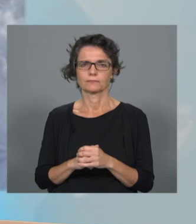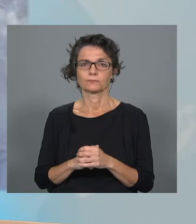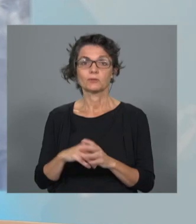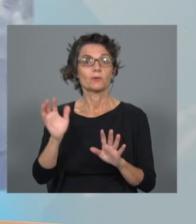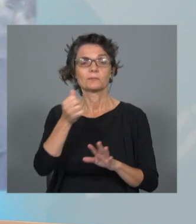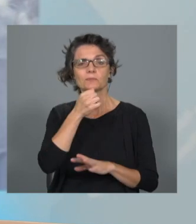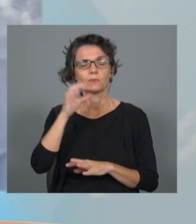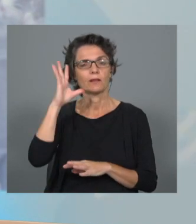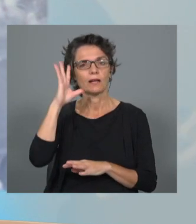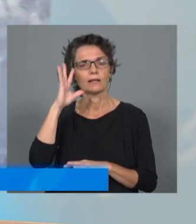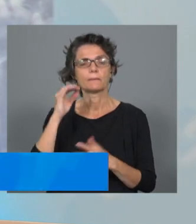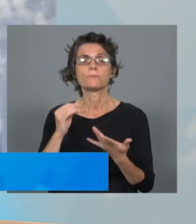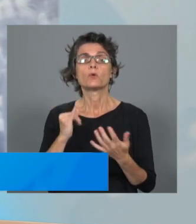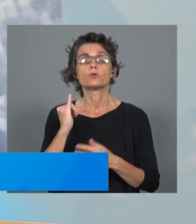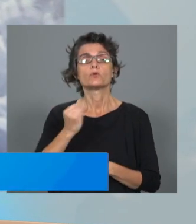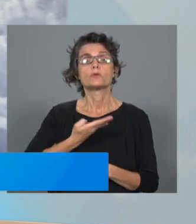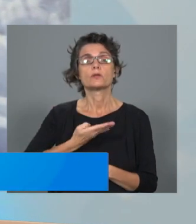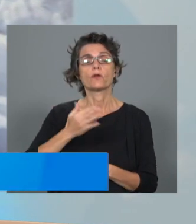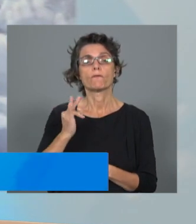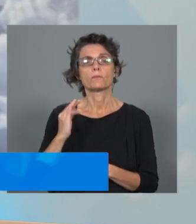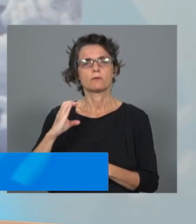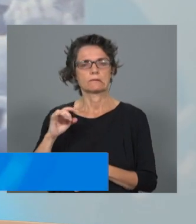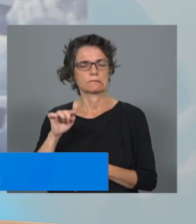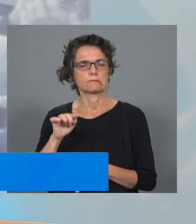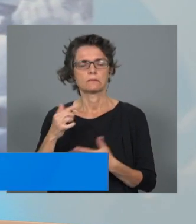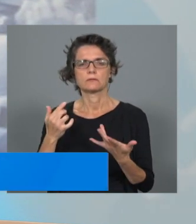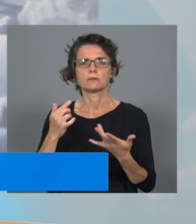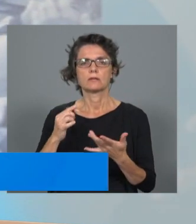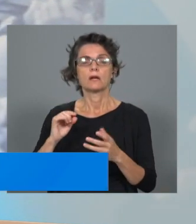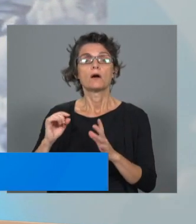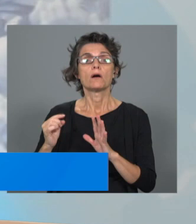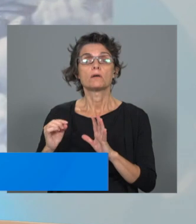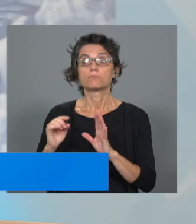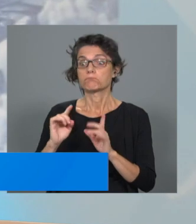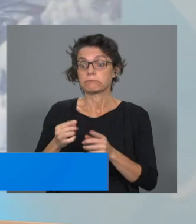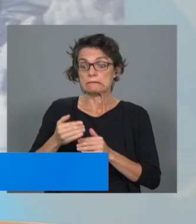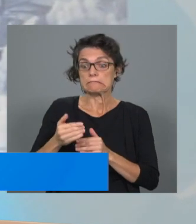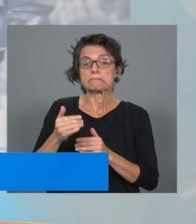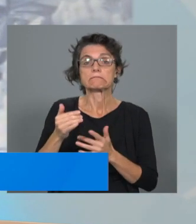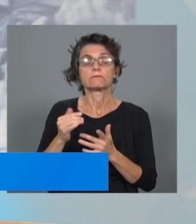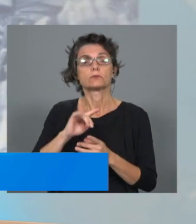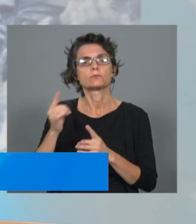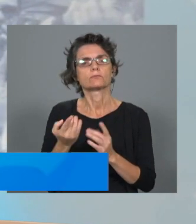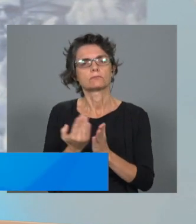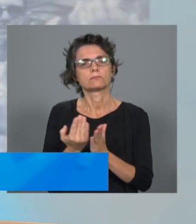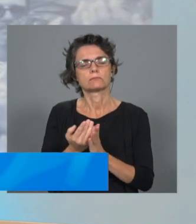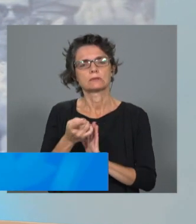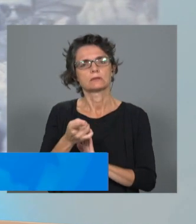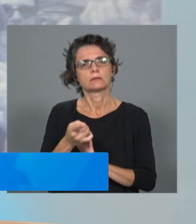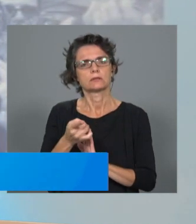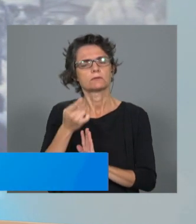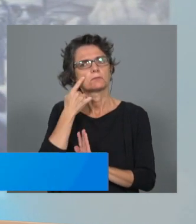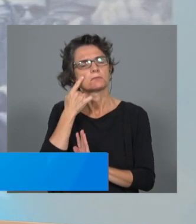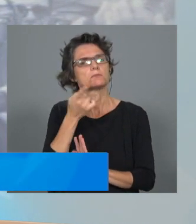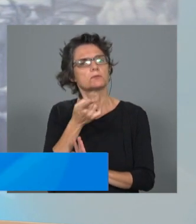Olá, boa tarde. O Instituto Diocesano de Formação Cristã está a iniciar um novo ano letivo, por isso hoje olhamos a oferta